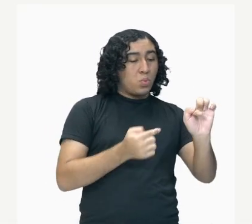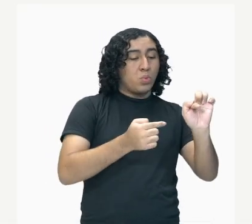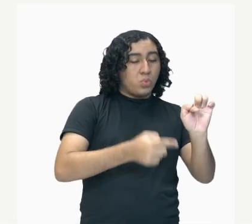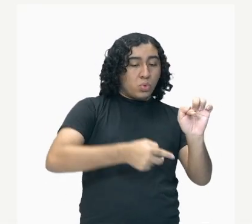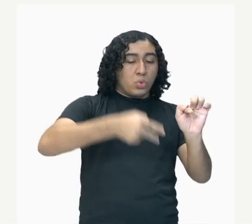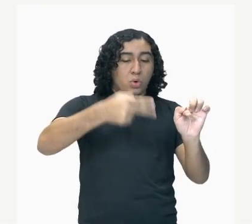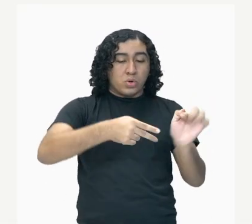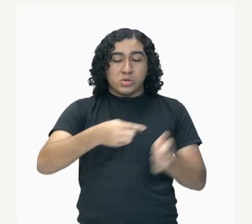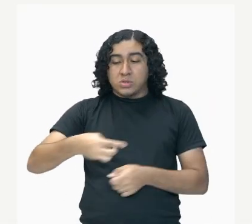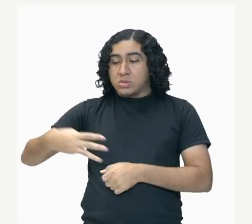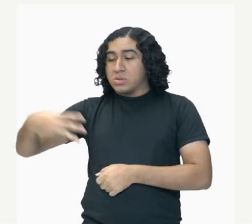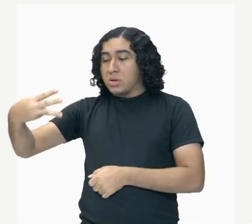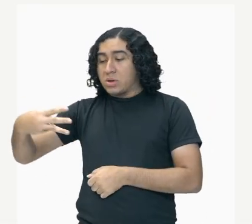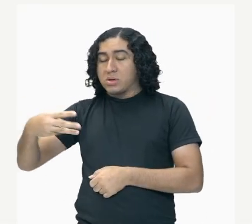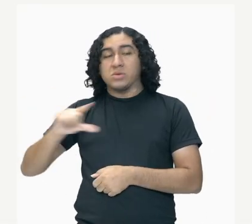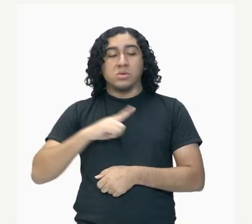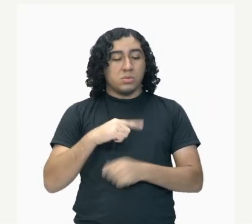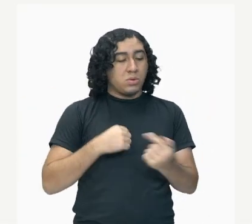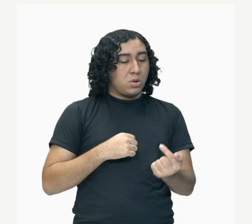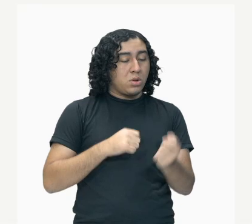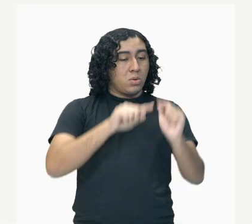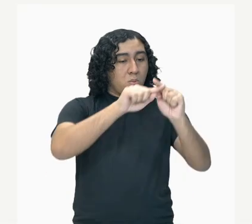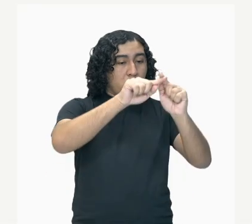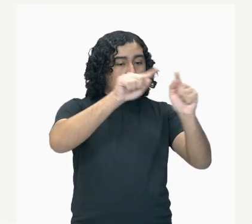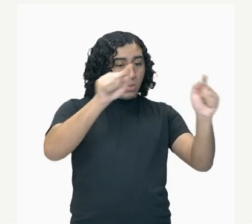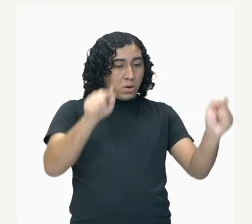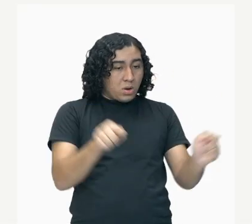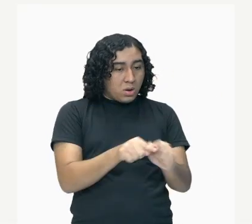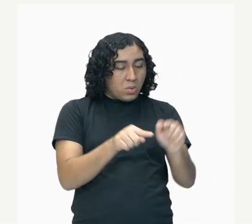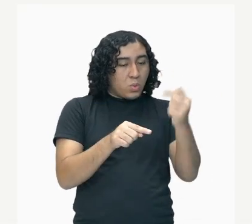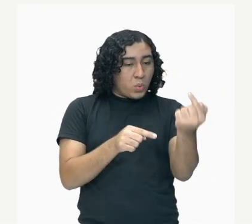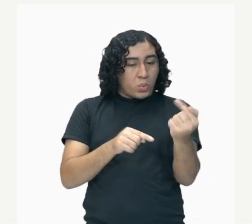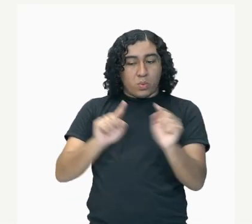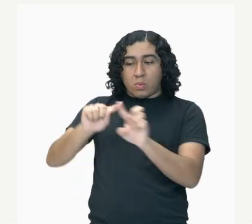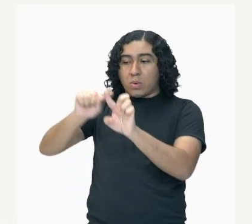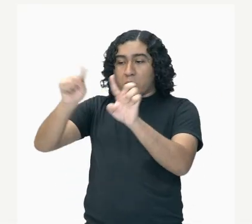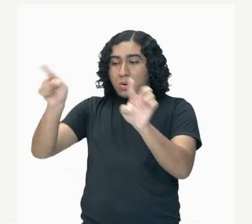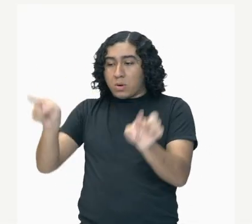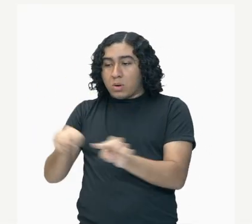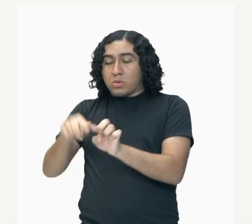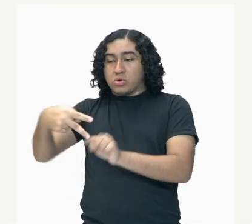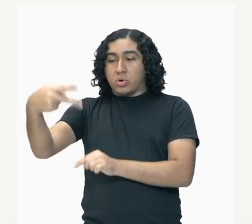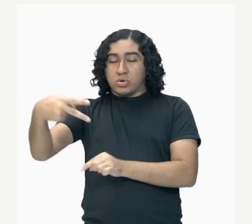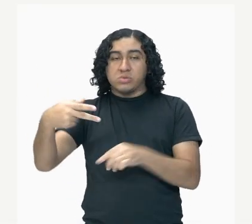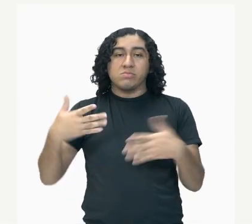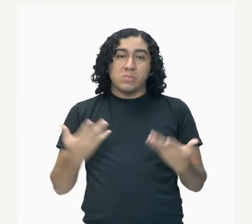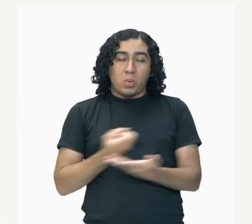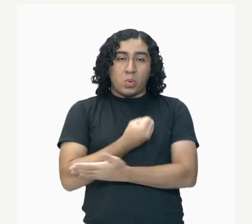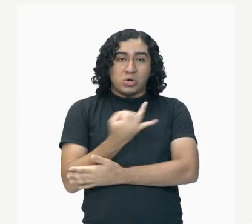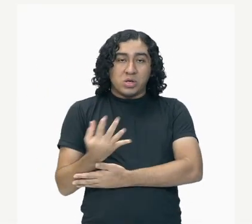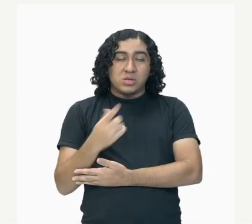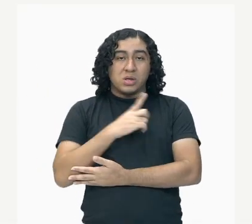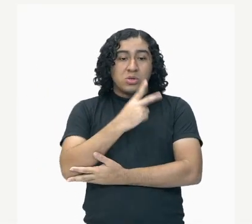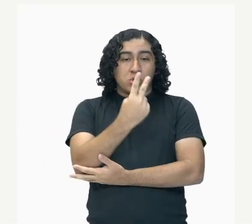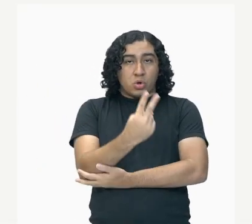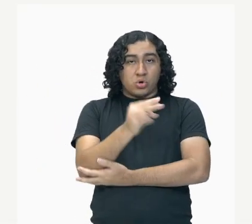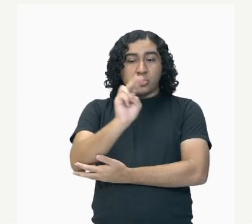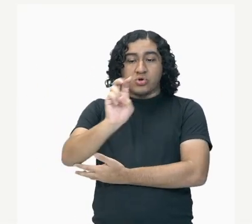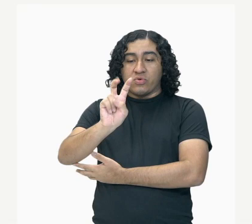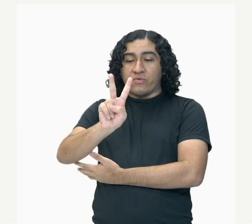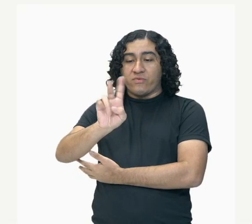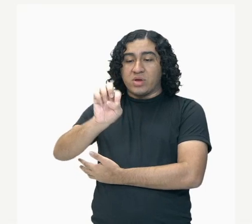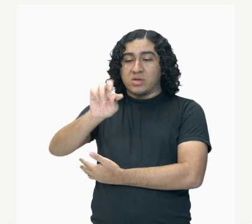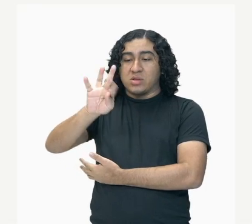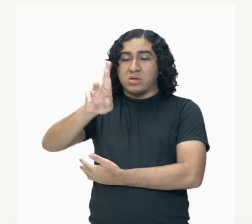e dois ventres então essa onda estacionária é uma que possui dois ventres e